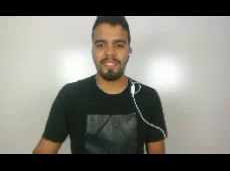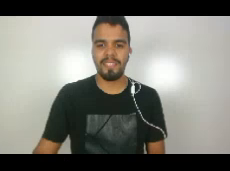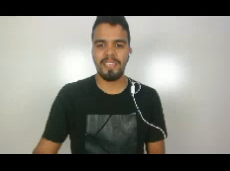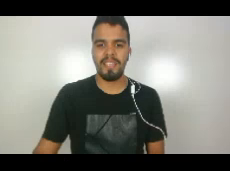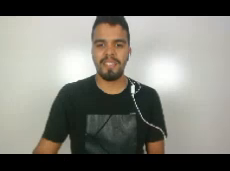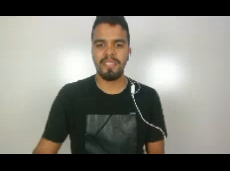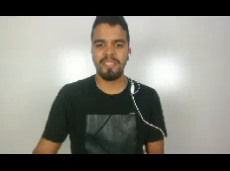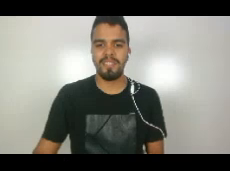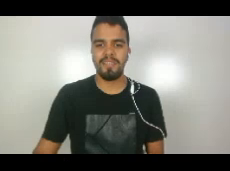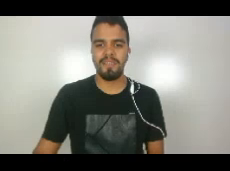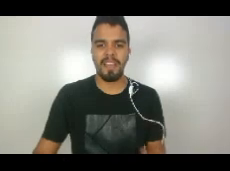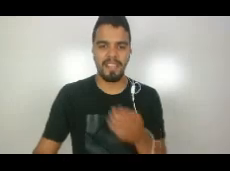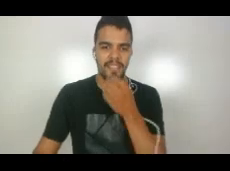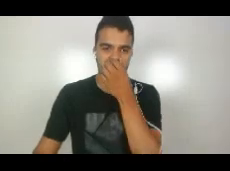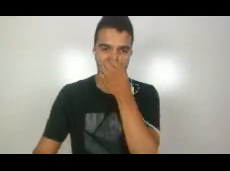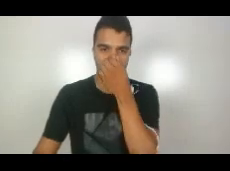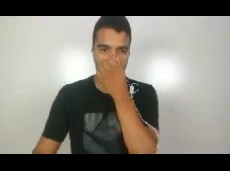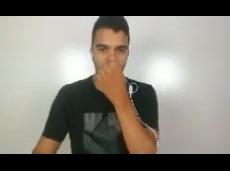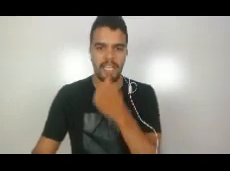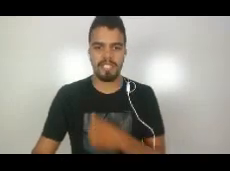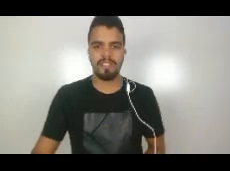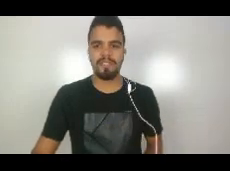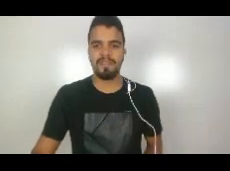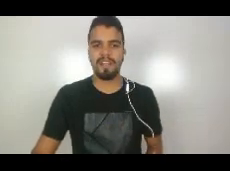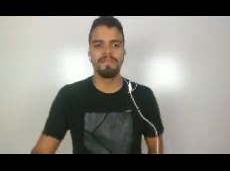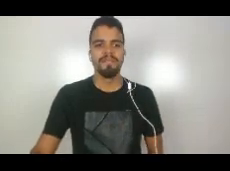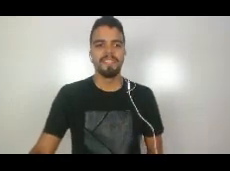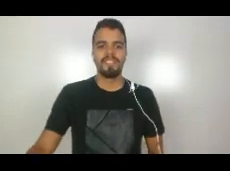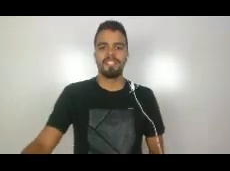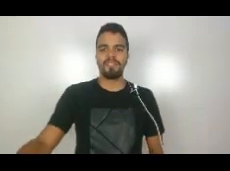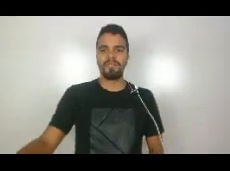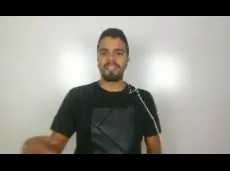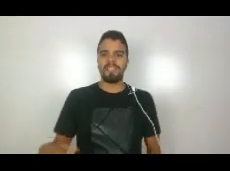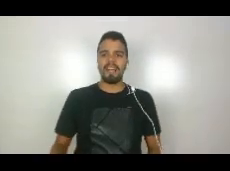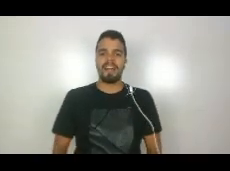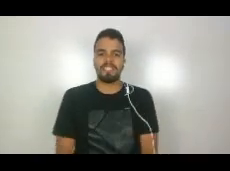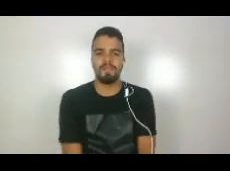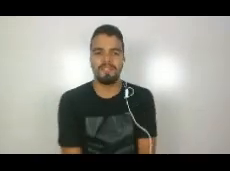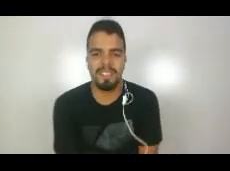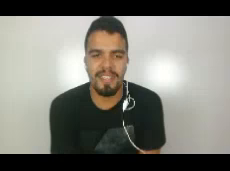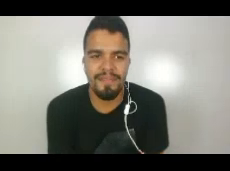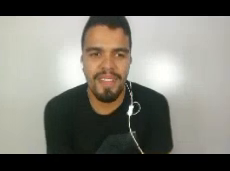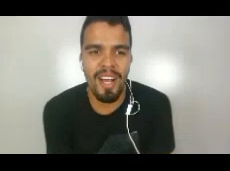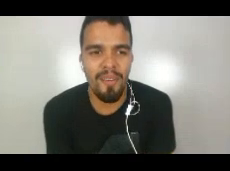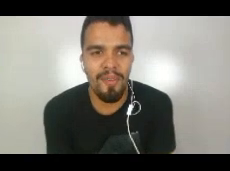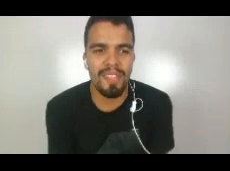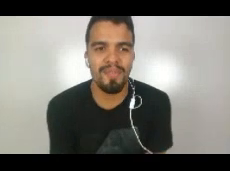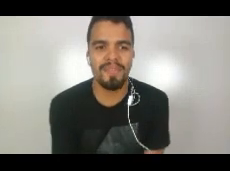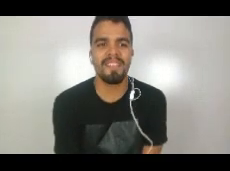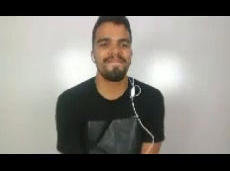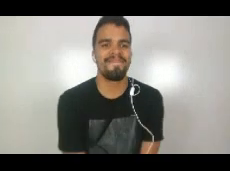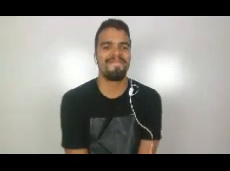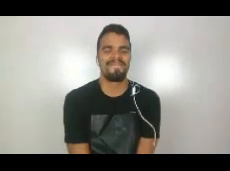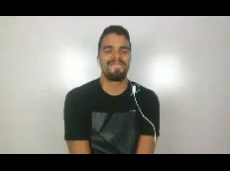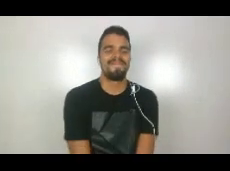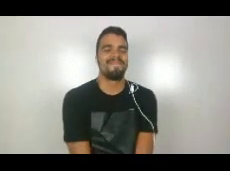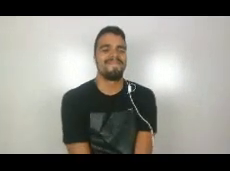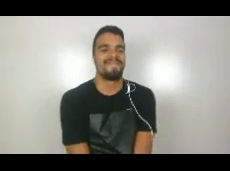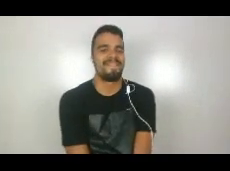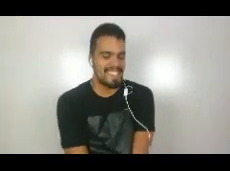que vocês tiverem. Qualquer questão que tiverem, estou aqui à disposição. Alguma dúvida?